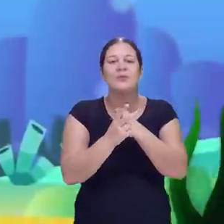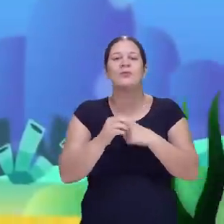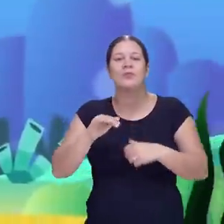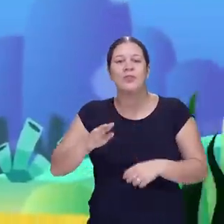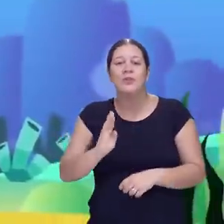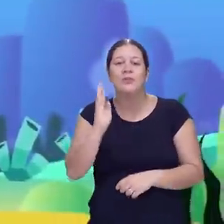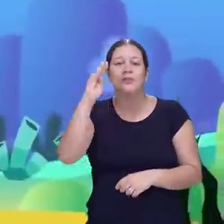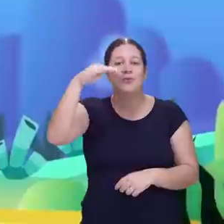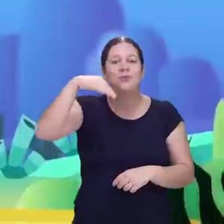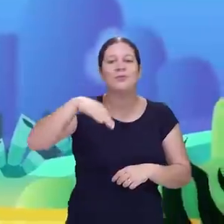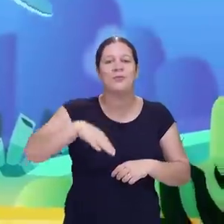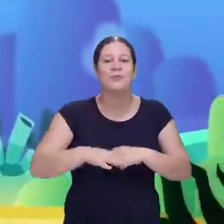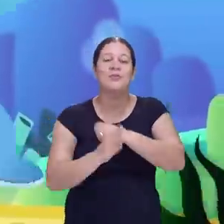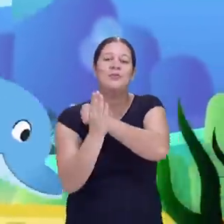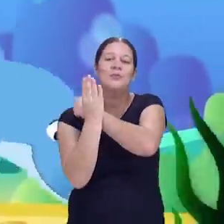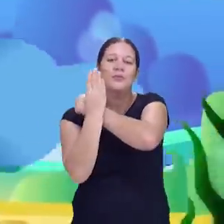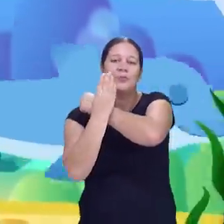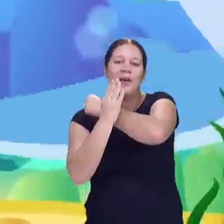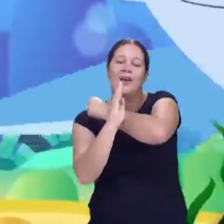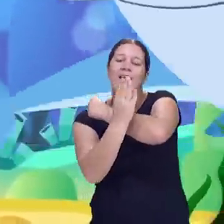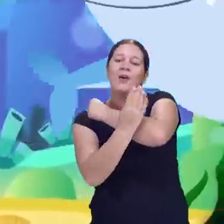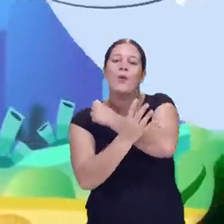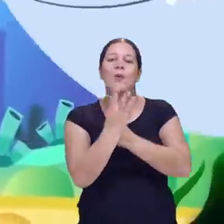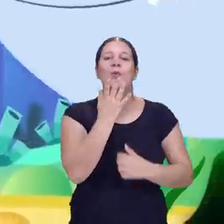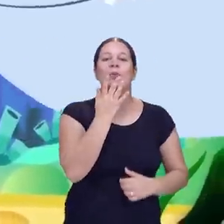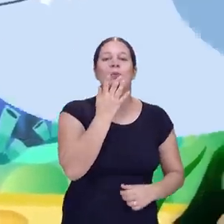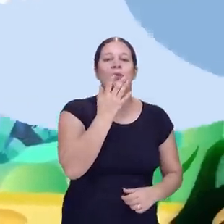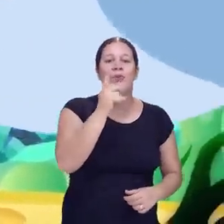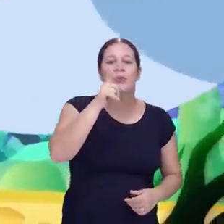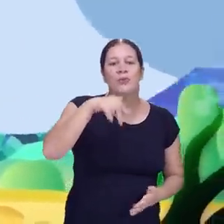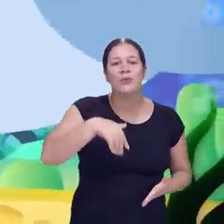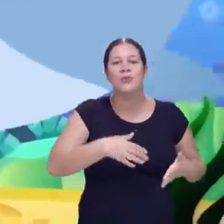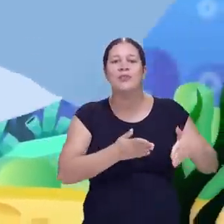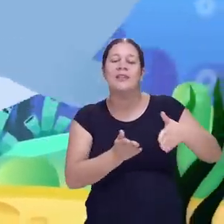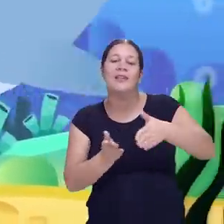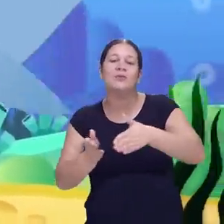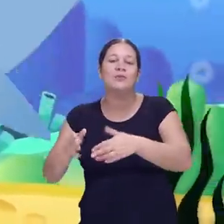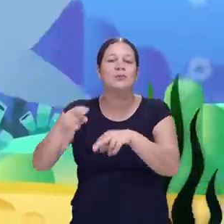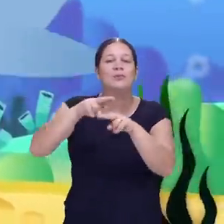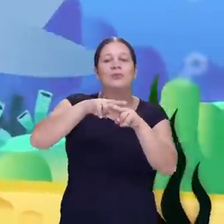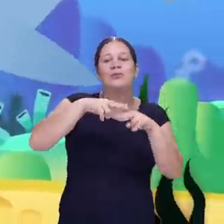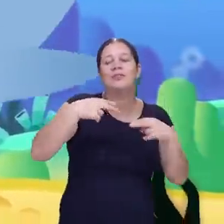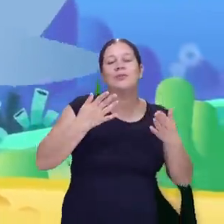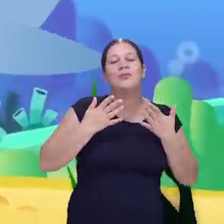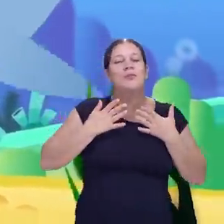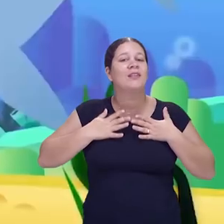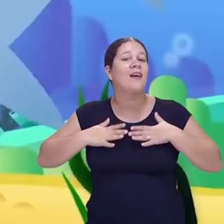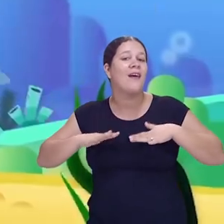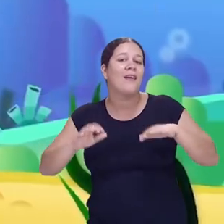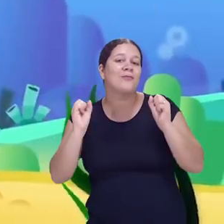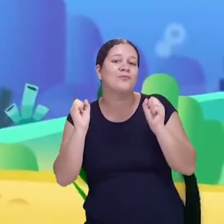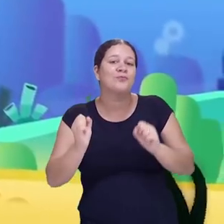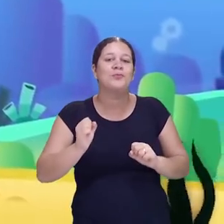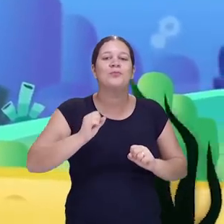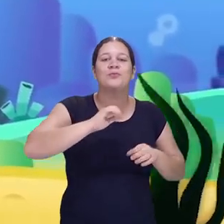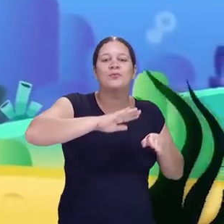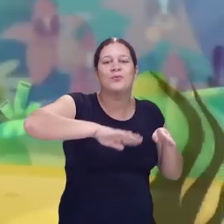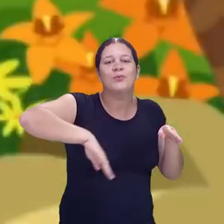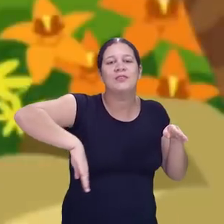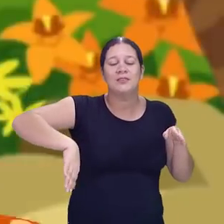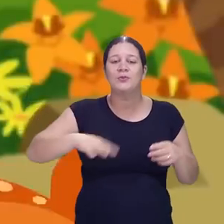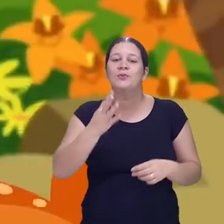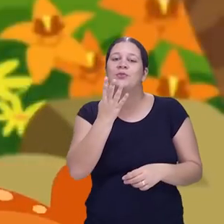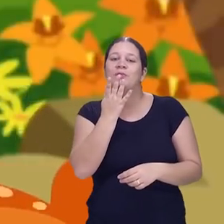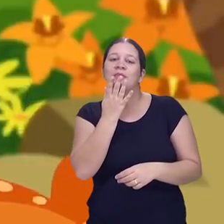Os golfinhos e os tubarões têm a cor do mar, e por isso sossegados eles podem nadar.